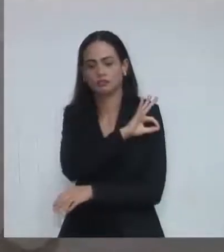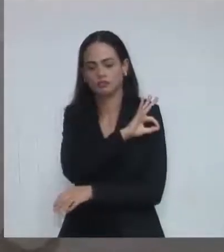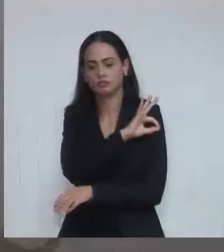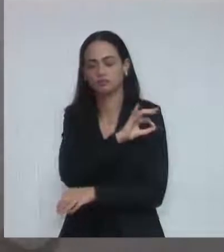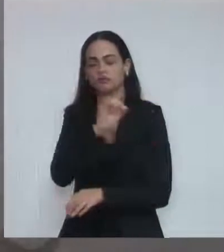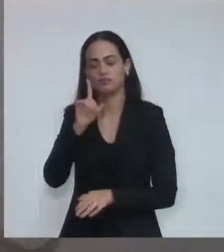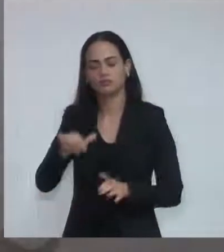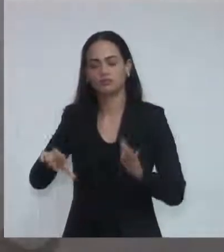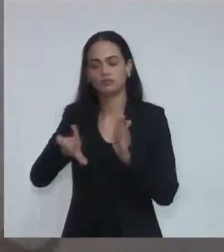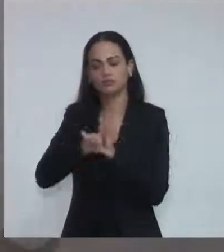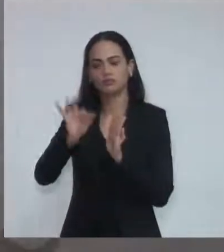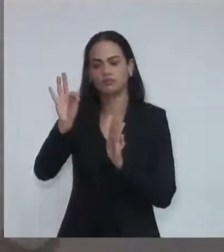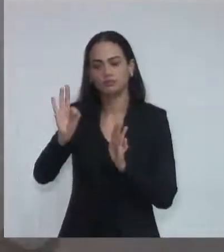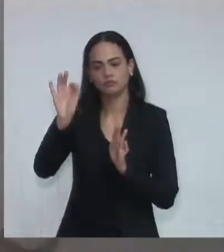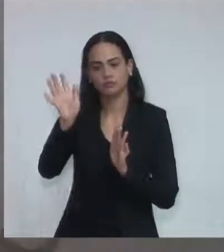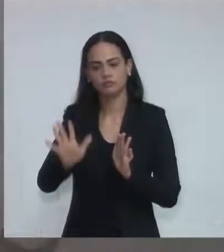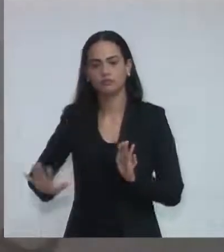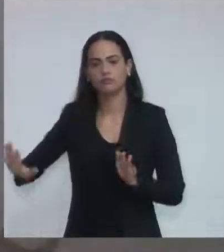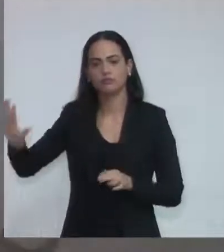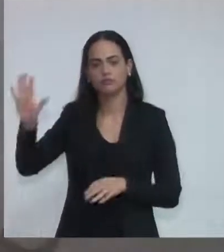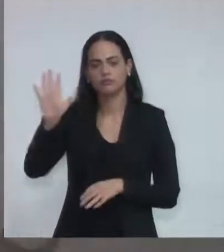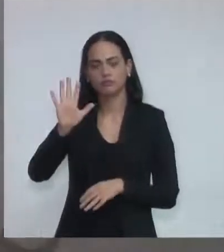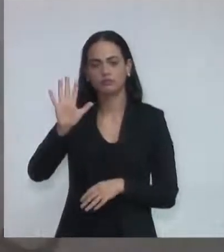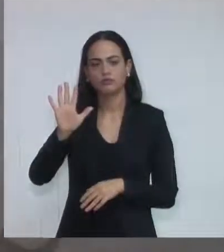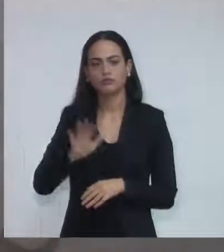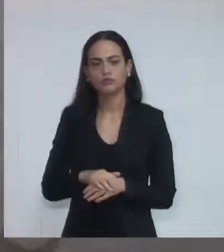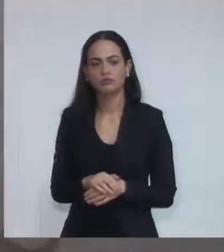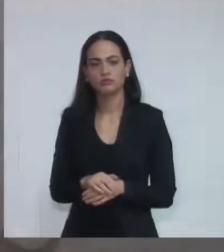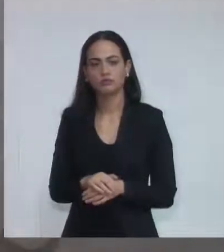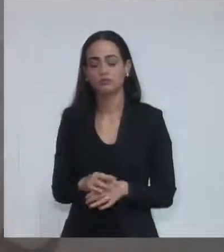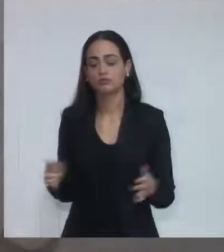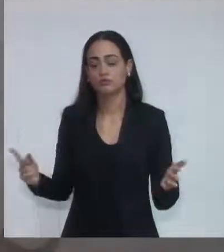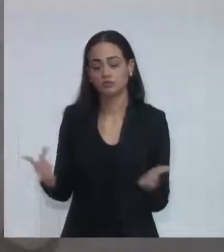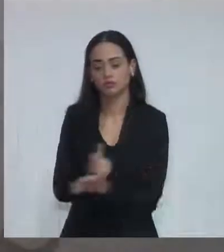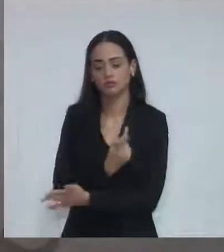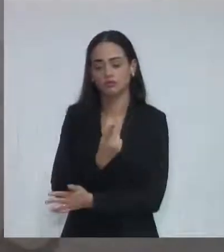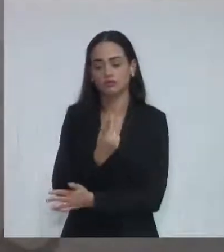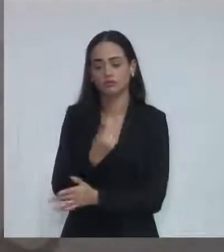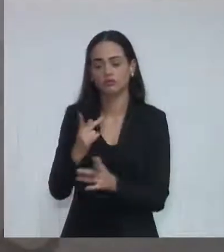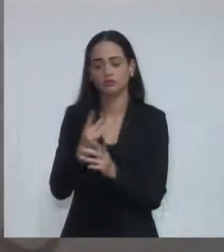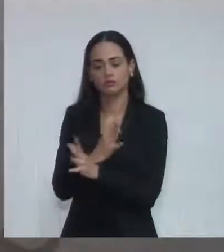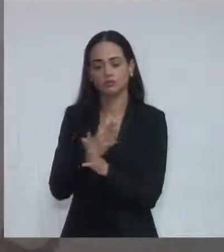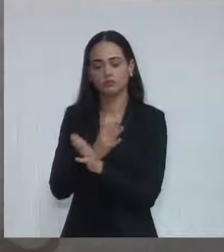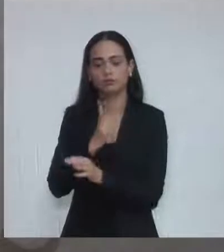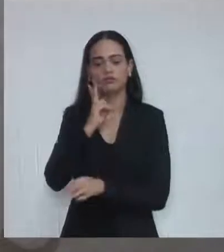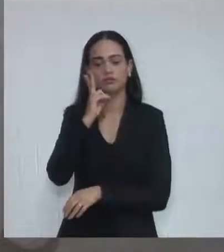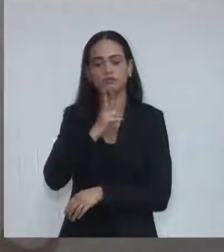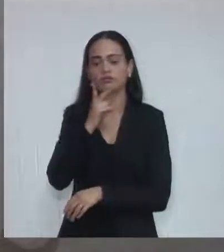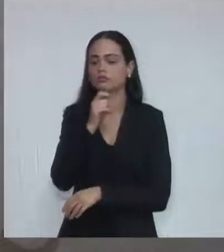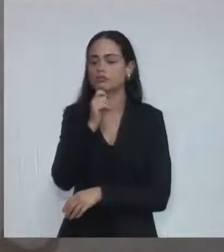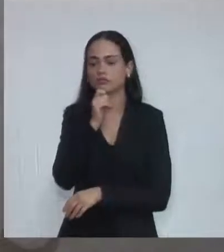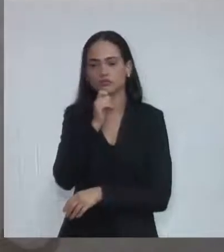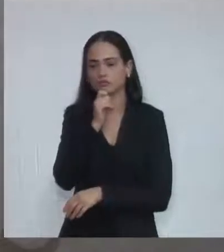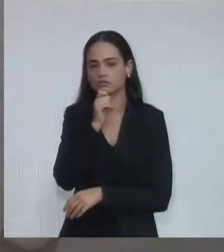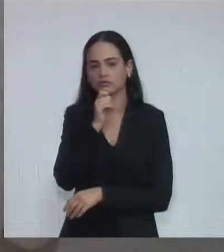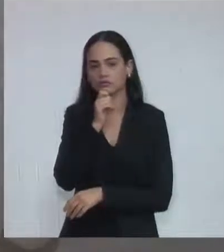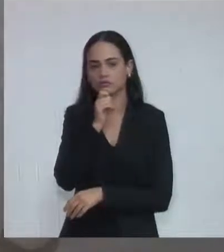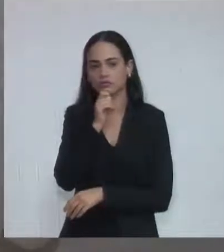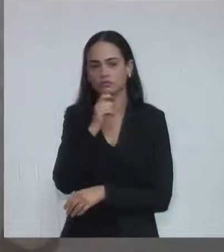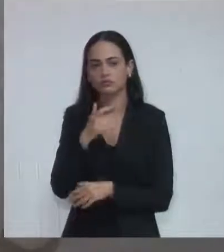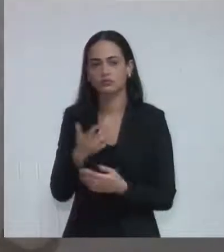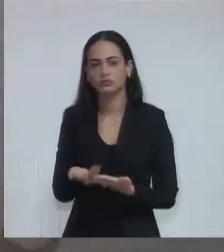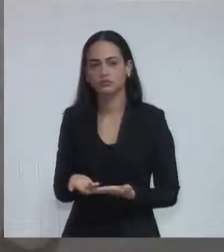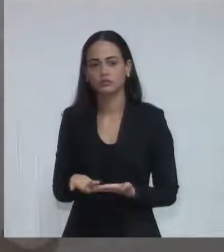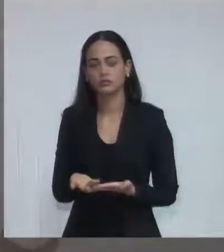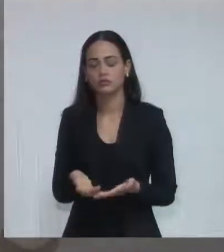federal e que ainda não foi colocada em prática no nosso município. E nós, guardas municipais, almejamos há